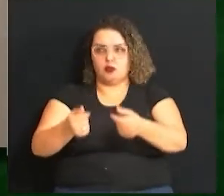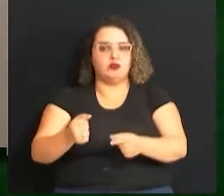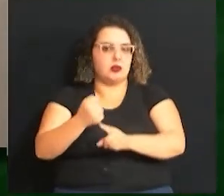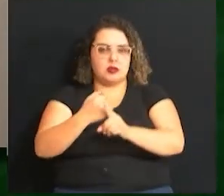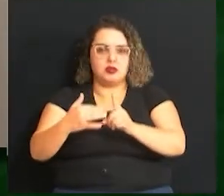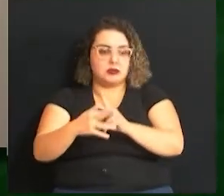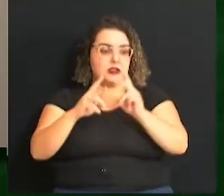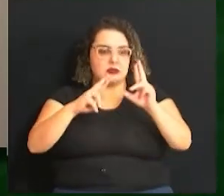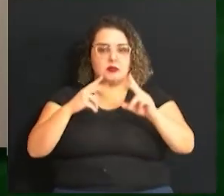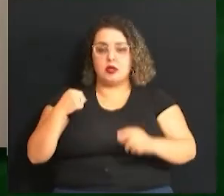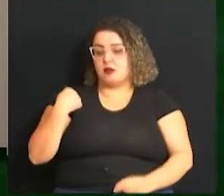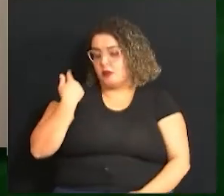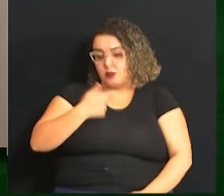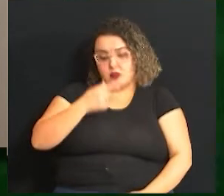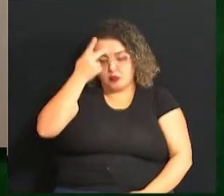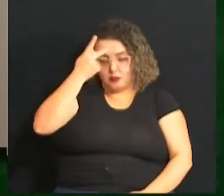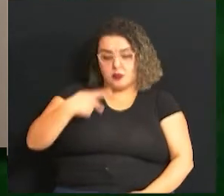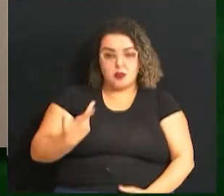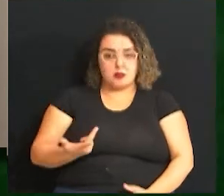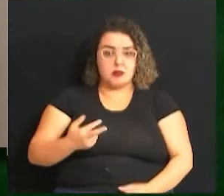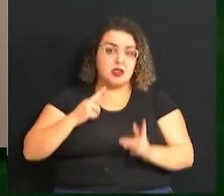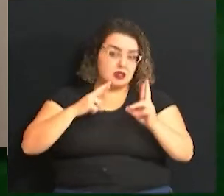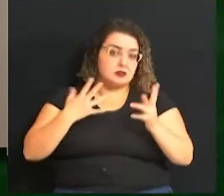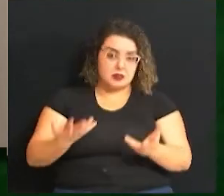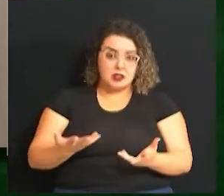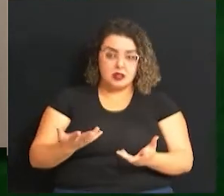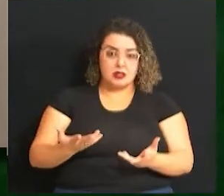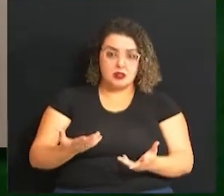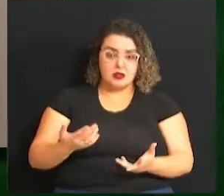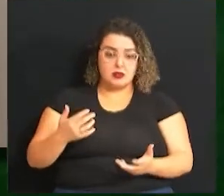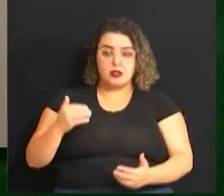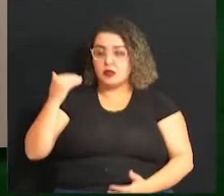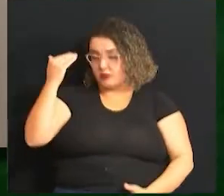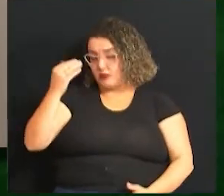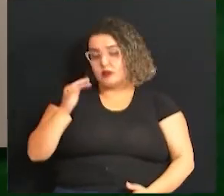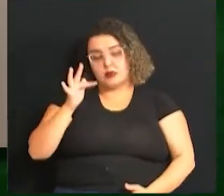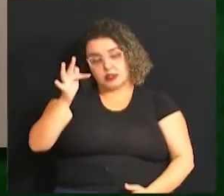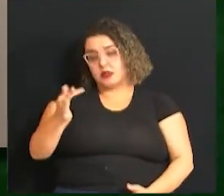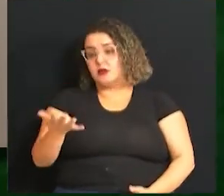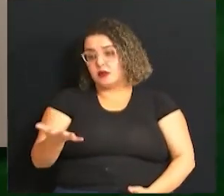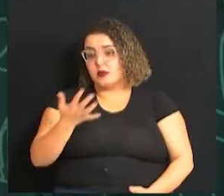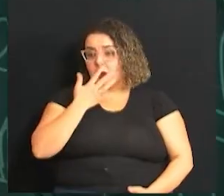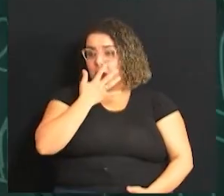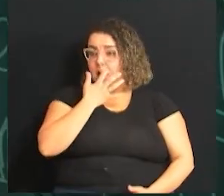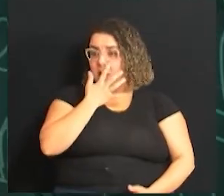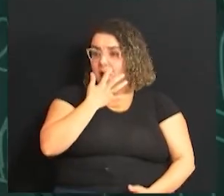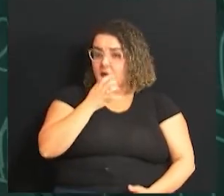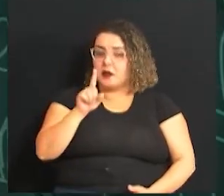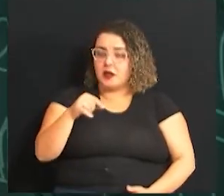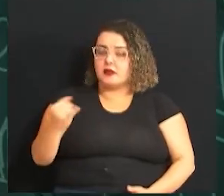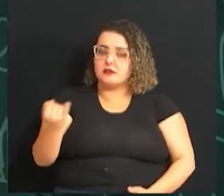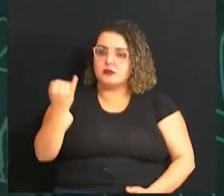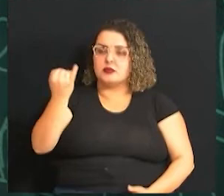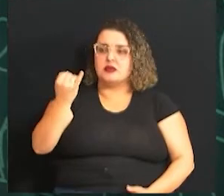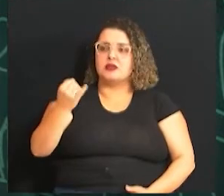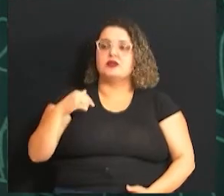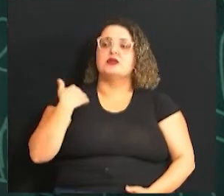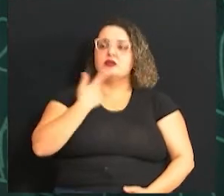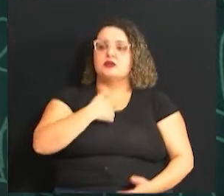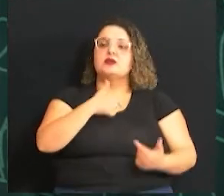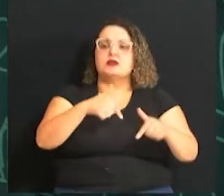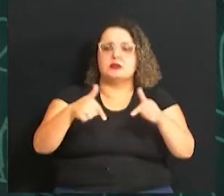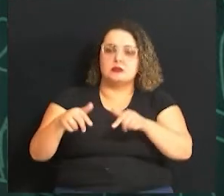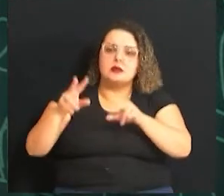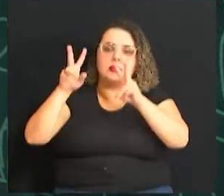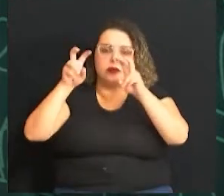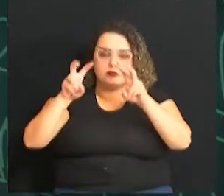De não passar perrengue, de ter uma vida mais tranquila, quão bem-sucedido esse adulto vai ser no futuro. Então, é muito importante que a